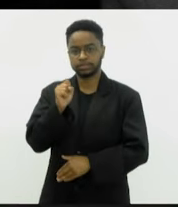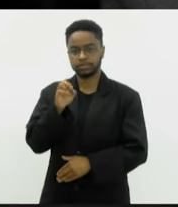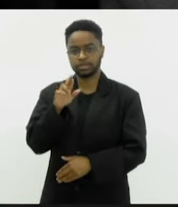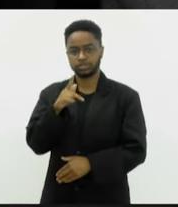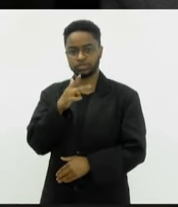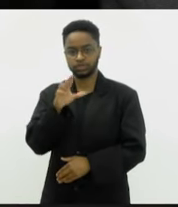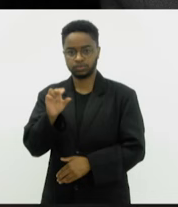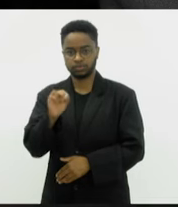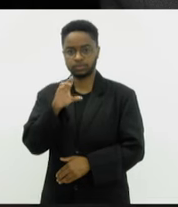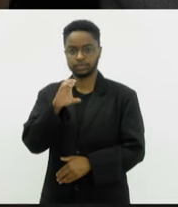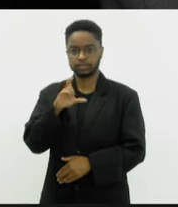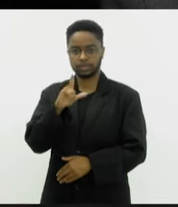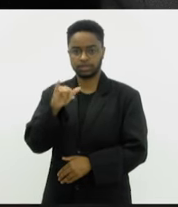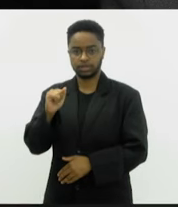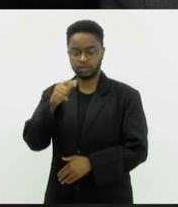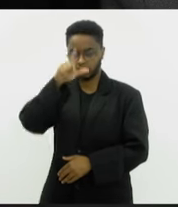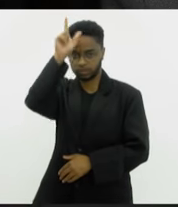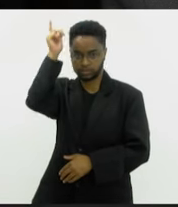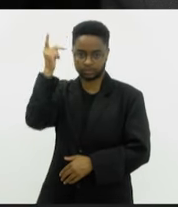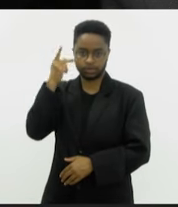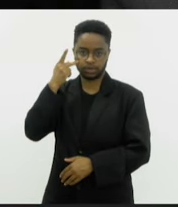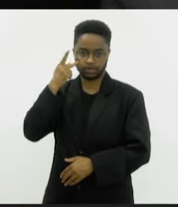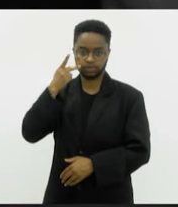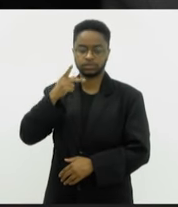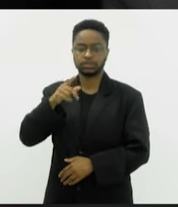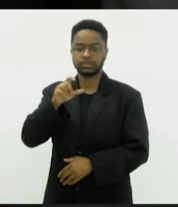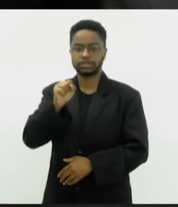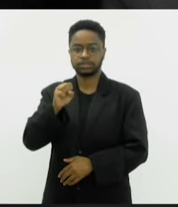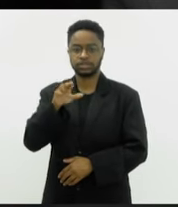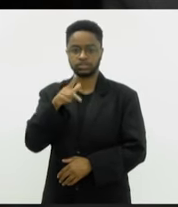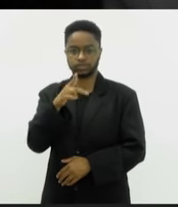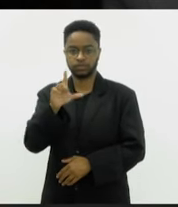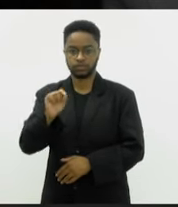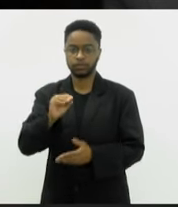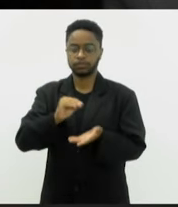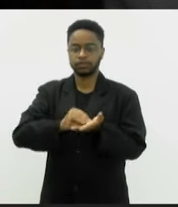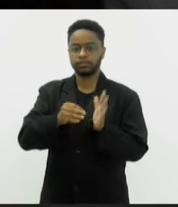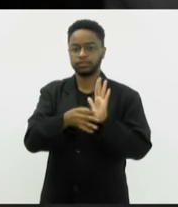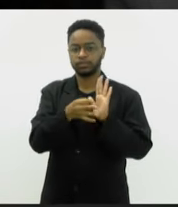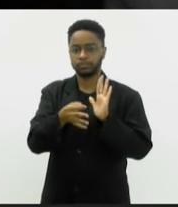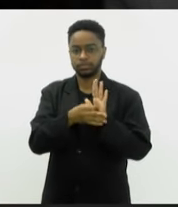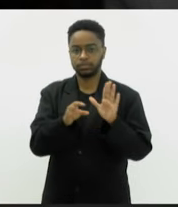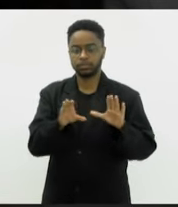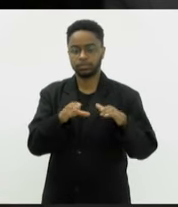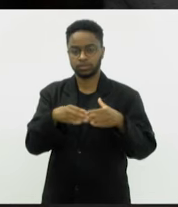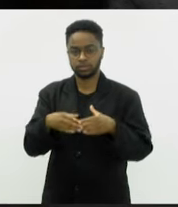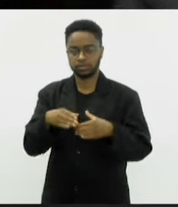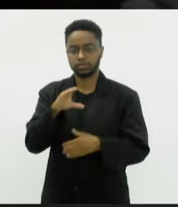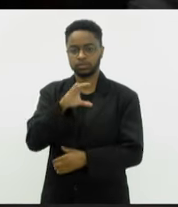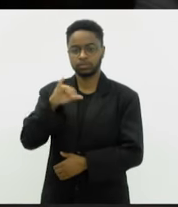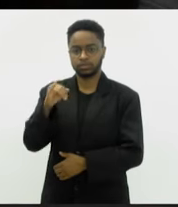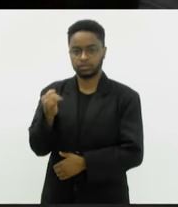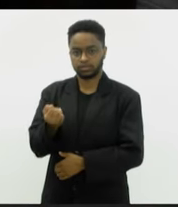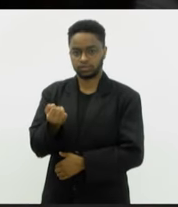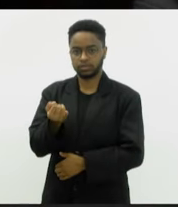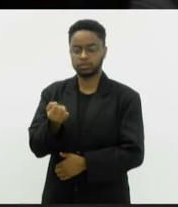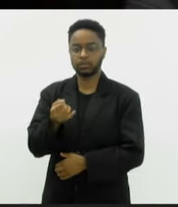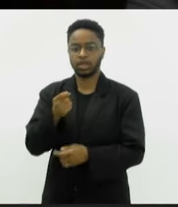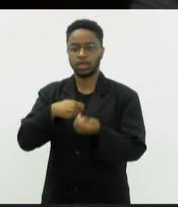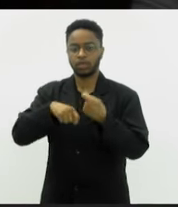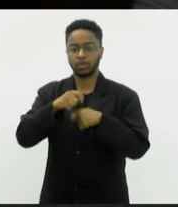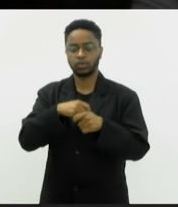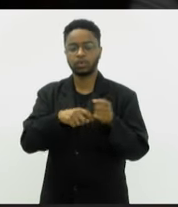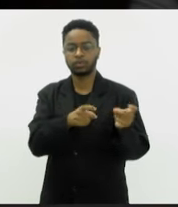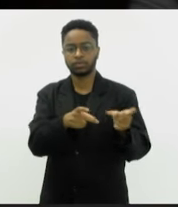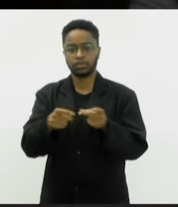Serginho, Célia Jordão, Luiz Paulo e Dr. Serginho. Pendendo de pareceres das comissões Constituição e Justiça, Economia,